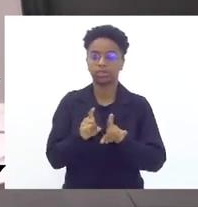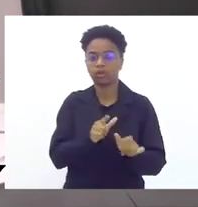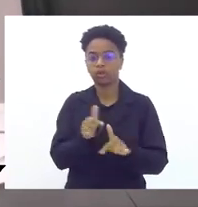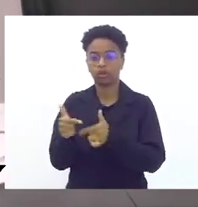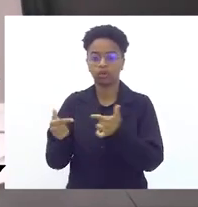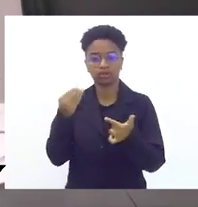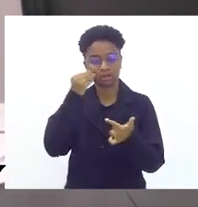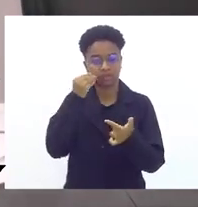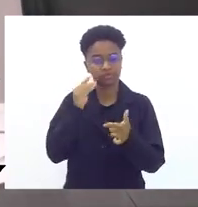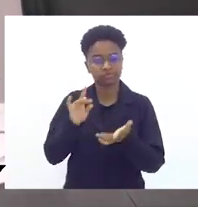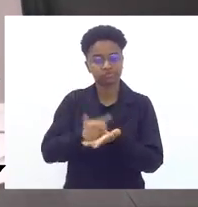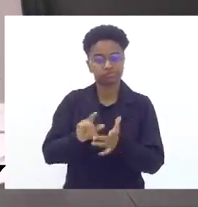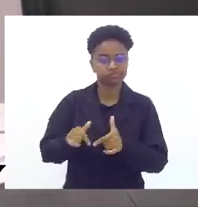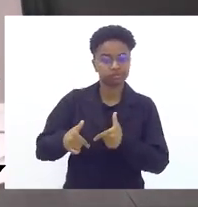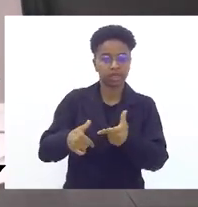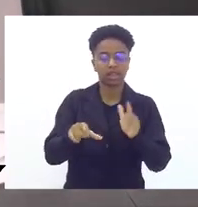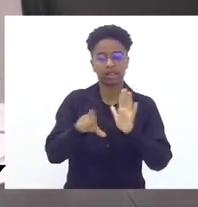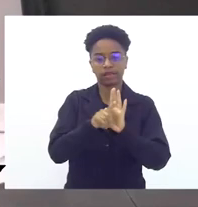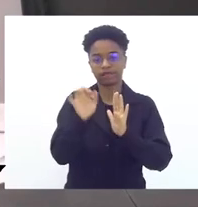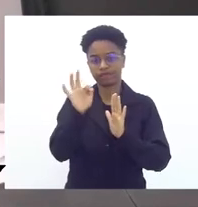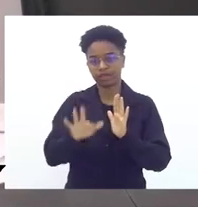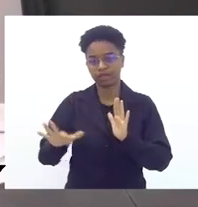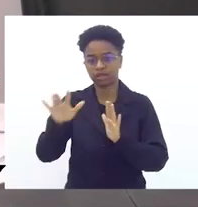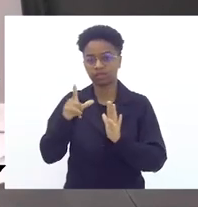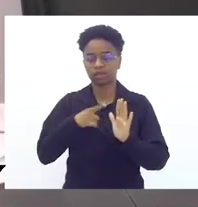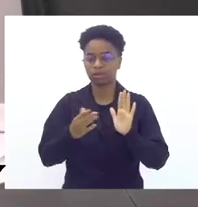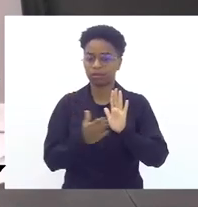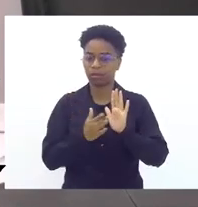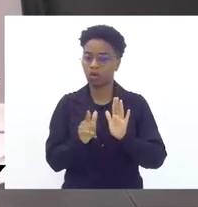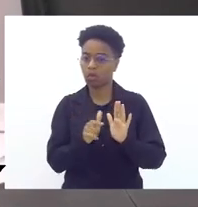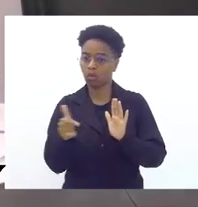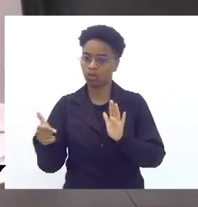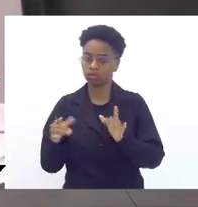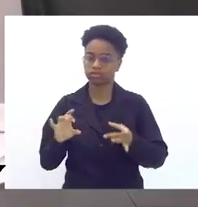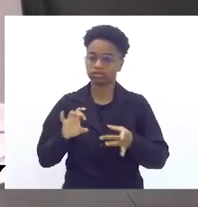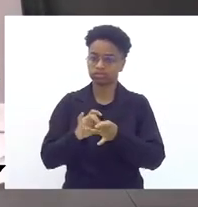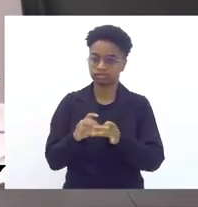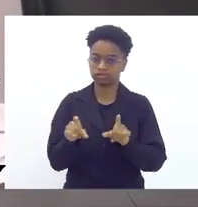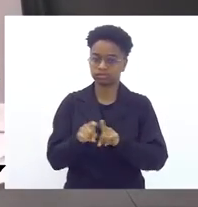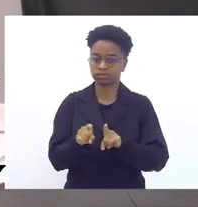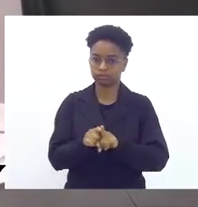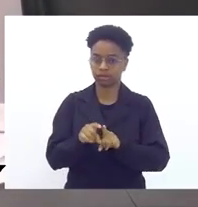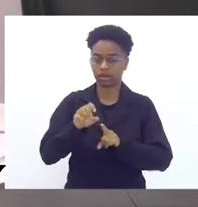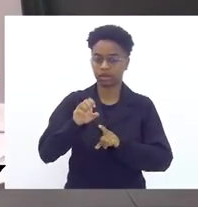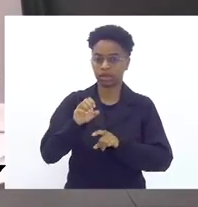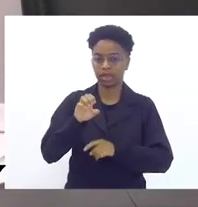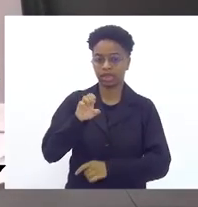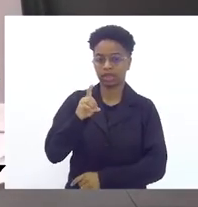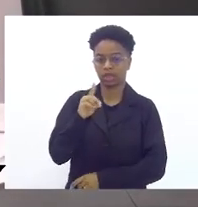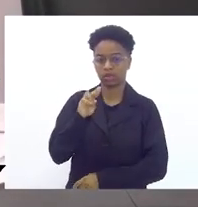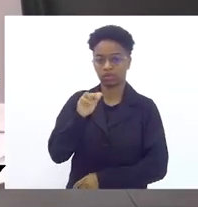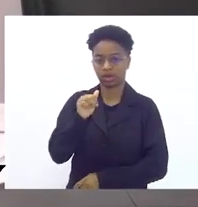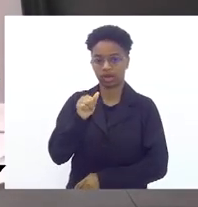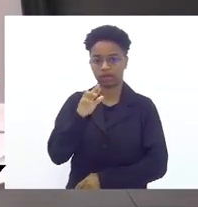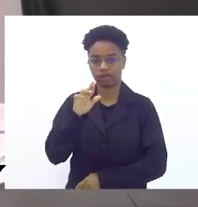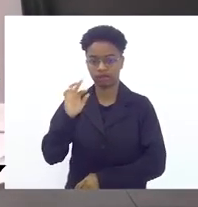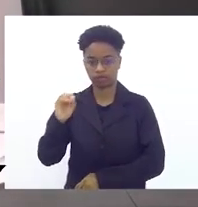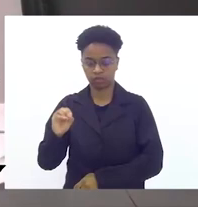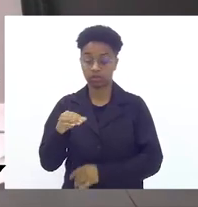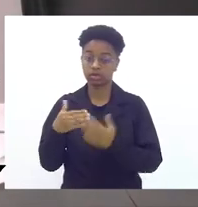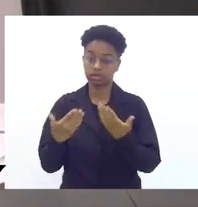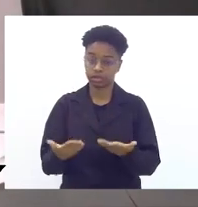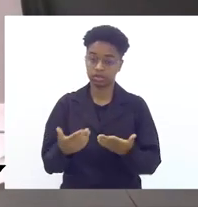um compras de até da lei federal também foi outra proposta em parceria com a Educar com Frei Davi Então